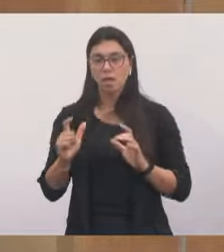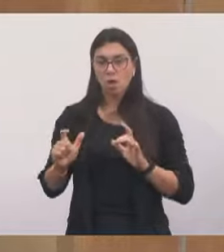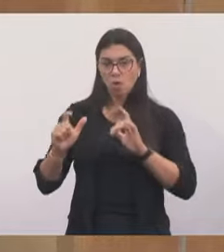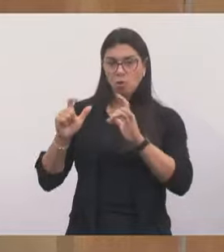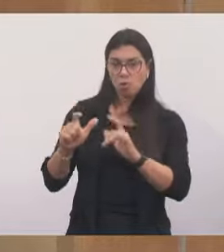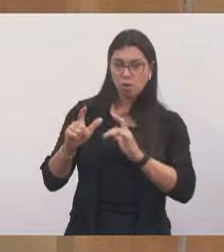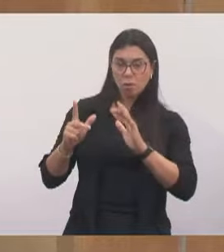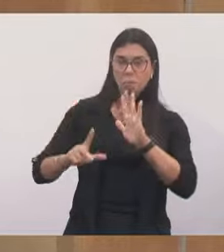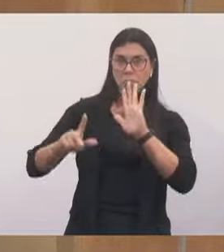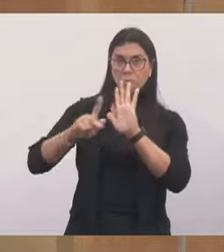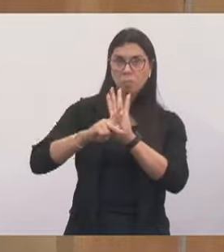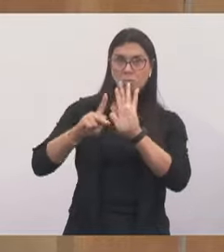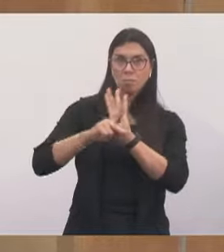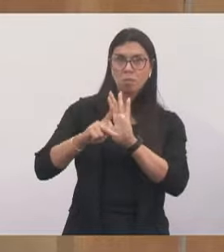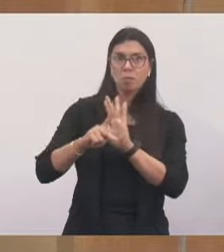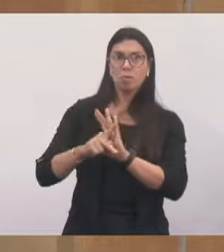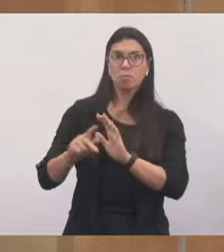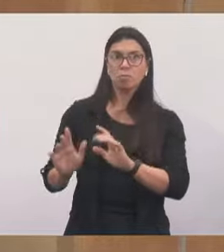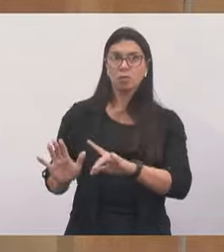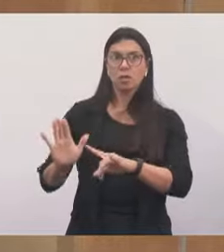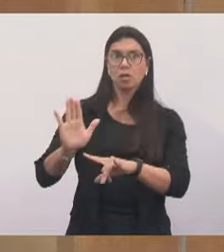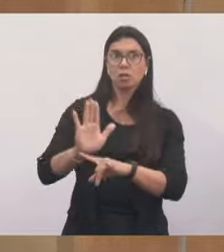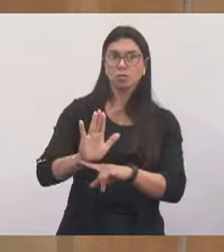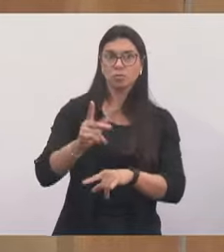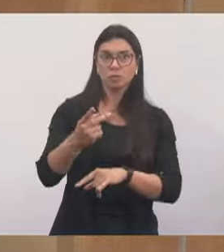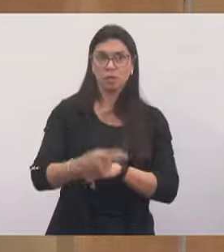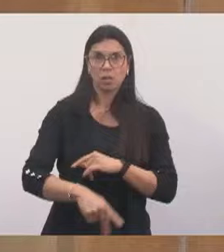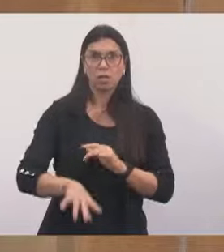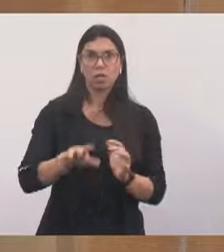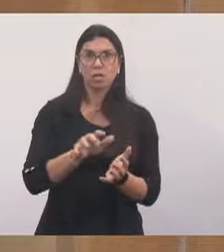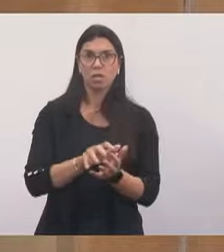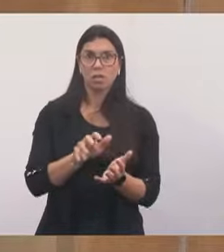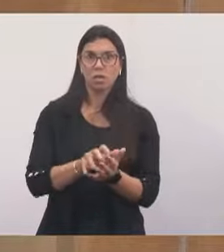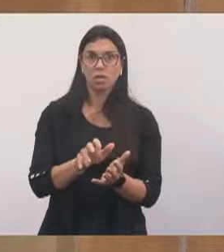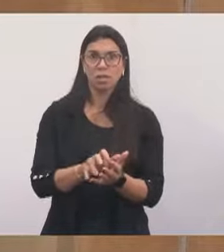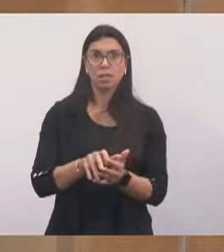é a utilidade pública, poder mais